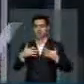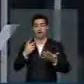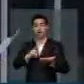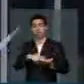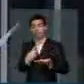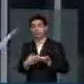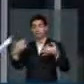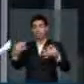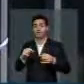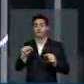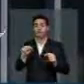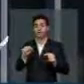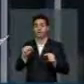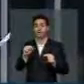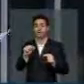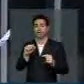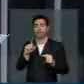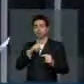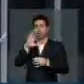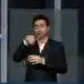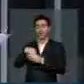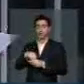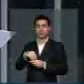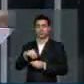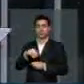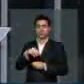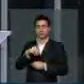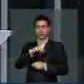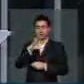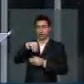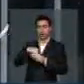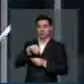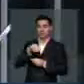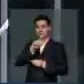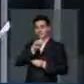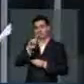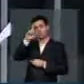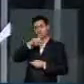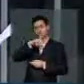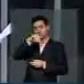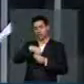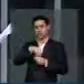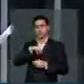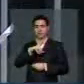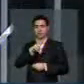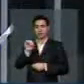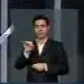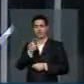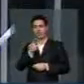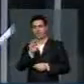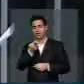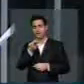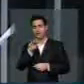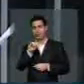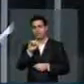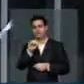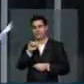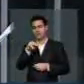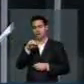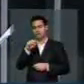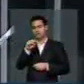é aquele que traz Deus em si a tradução grega do entusiasmo mas esse brasileiro aluma